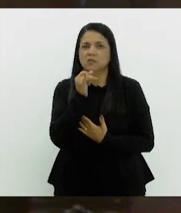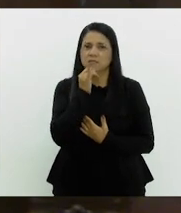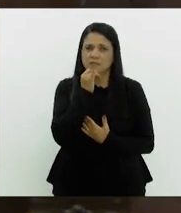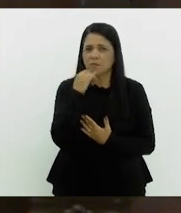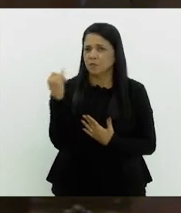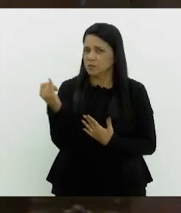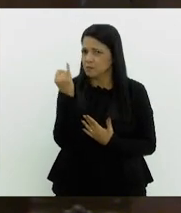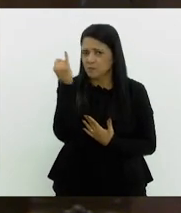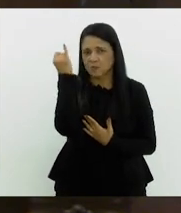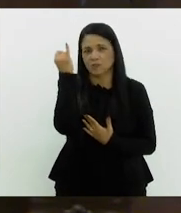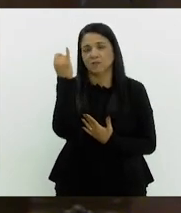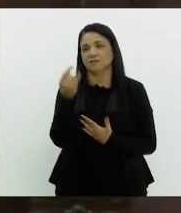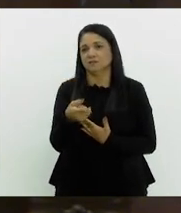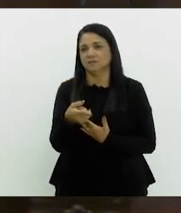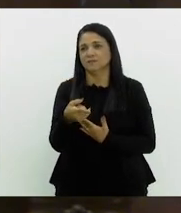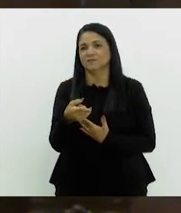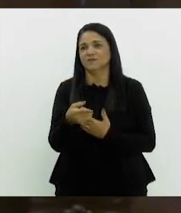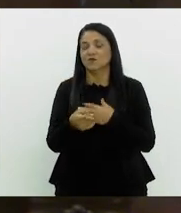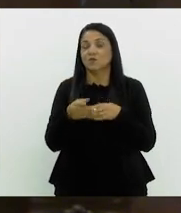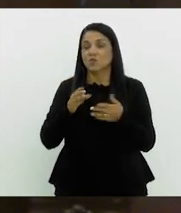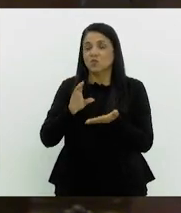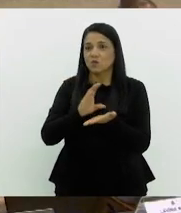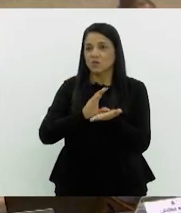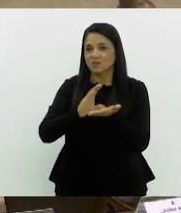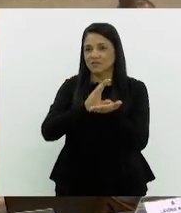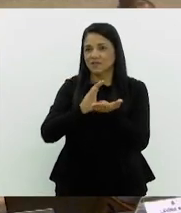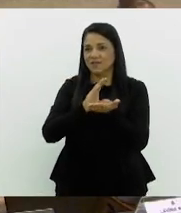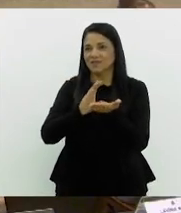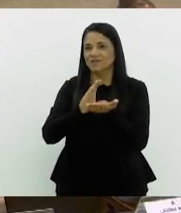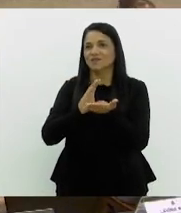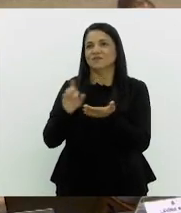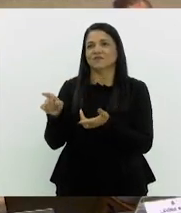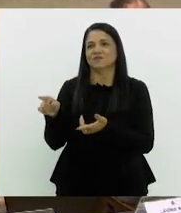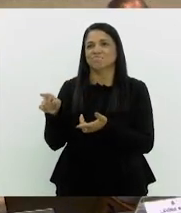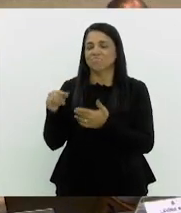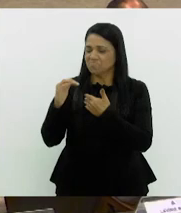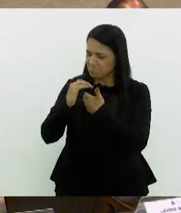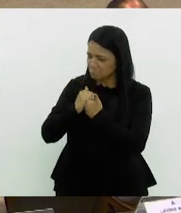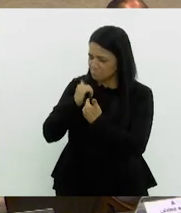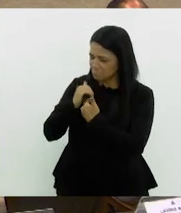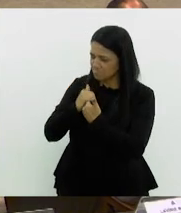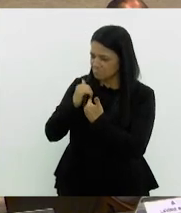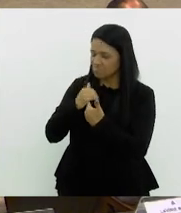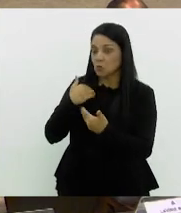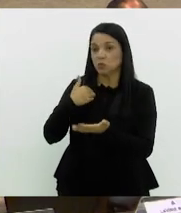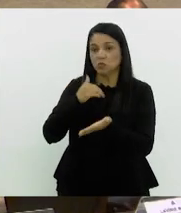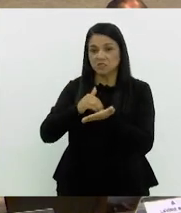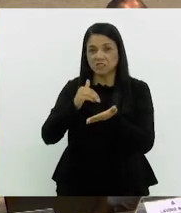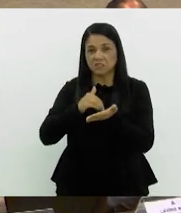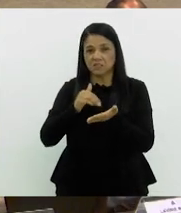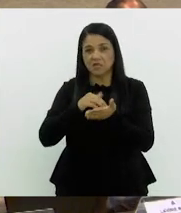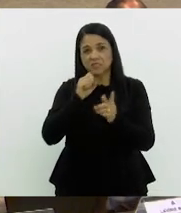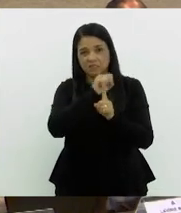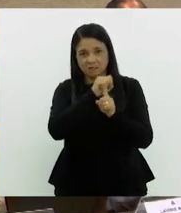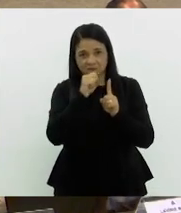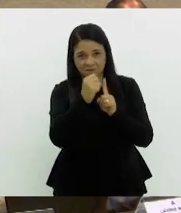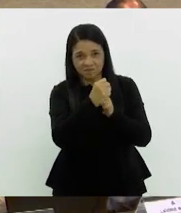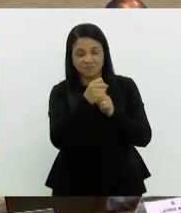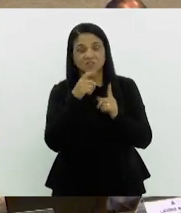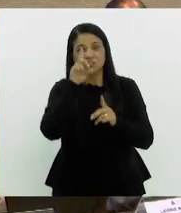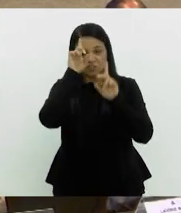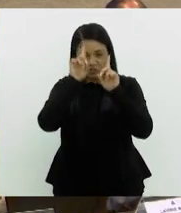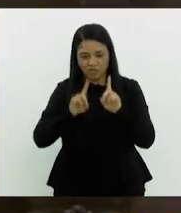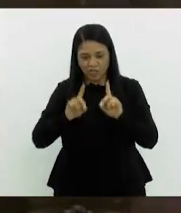conselheiro Guaraná, que foi um grande auxiliador para mim enquanto secretária de Assistência Social e Direitos Humanos